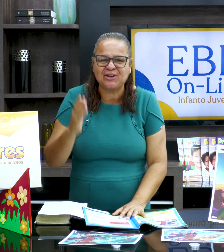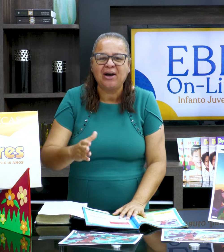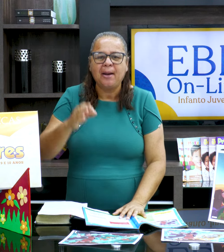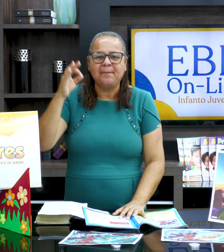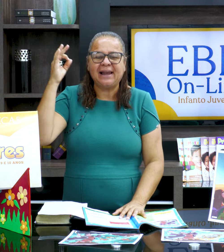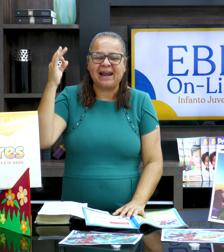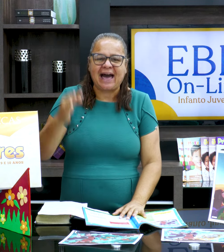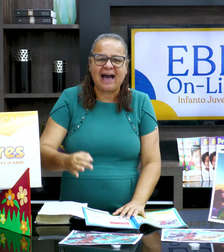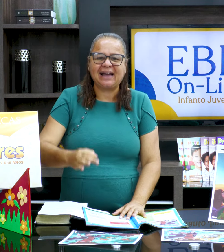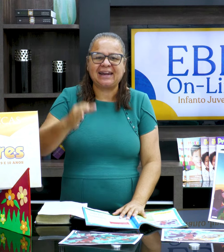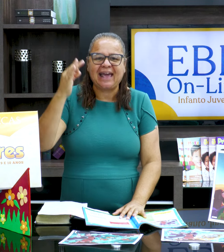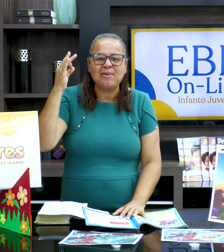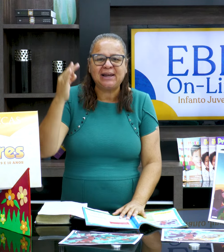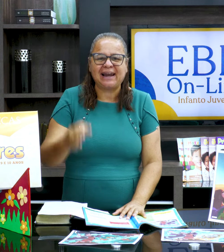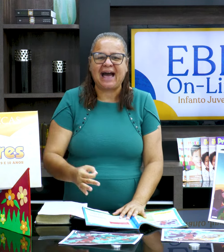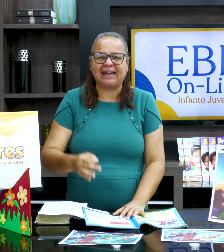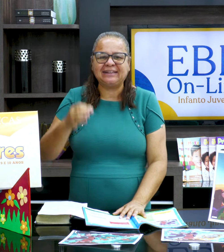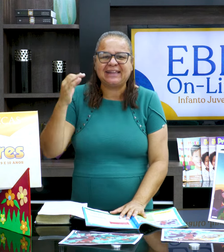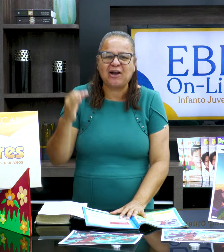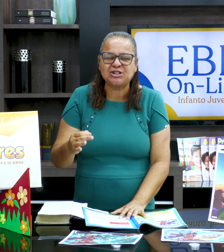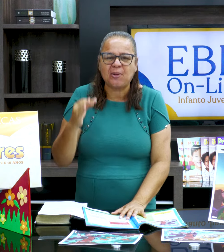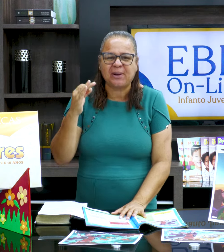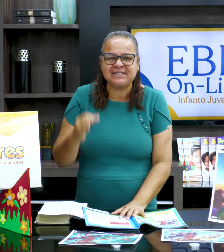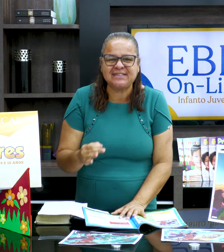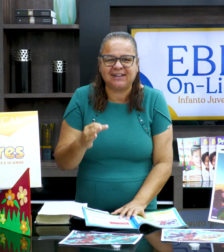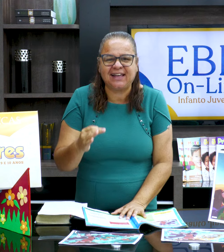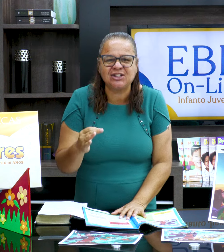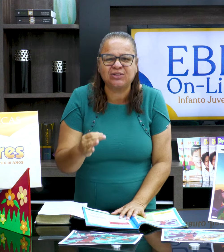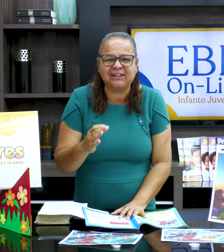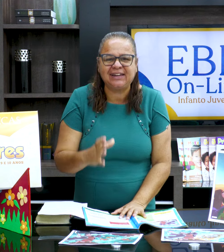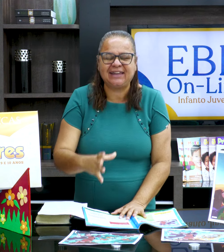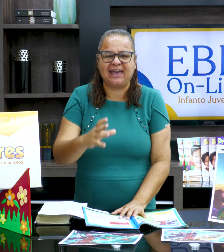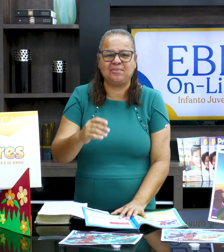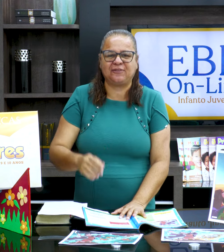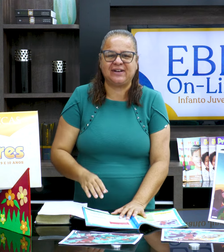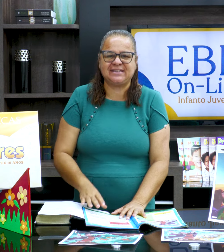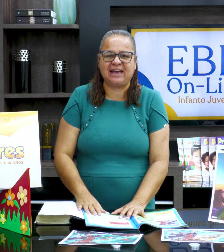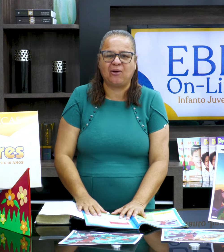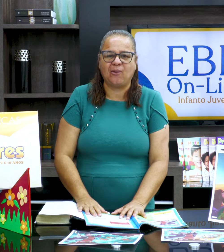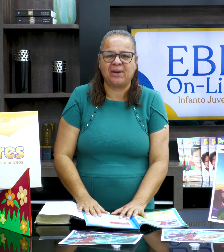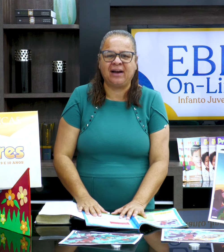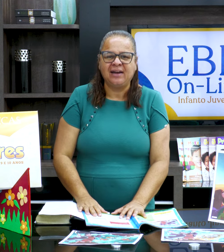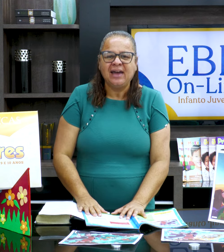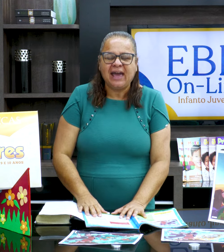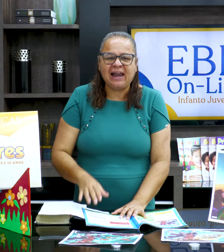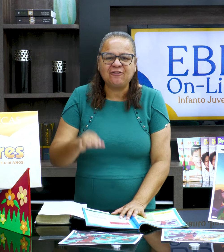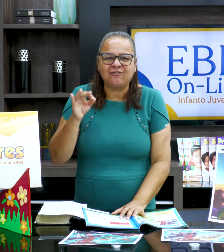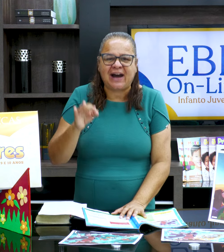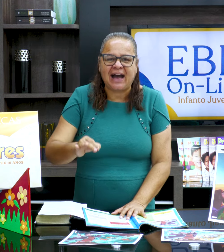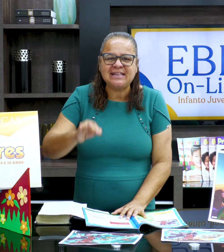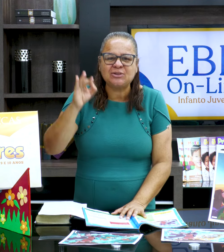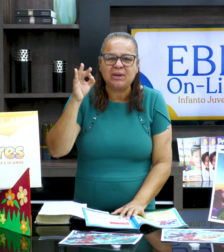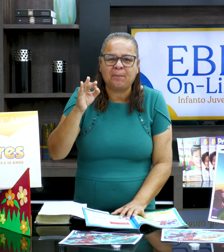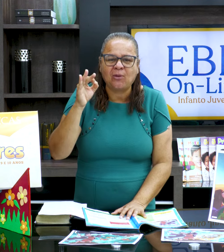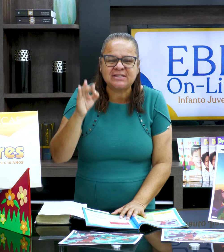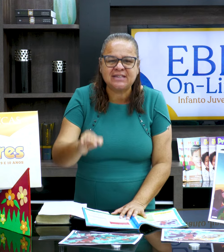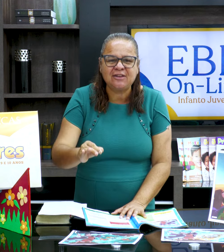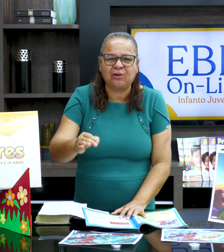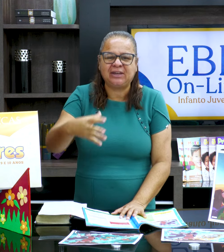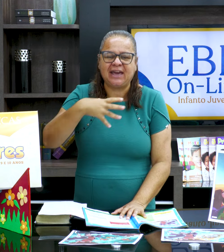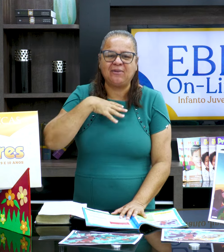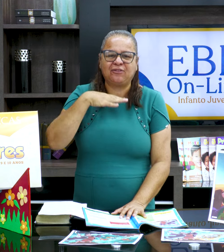atravessou milagre é milagre Deus não precisa de ajuda de ninguém para fazer a obra ele faz o